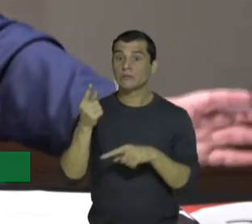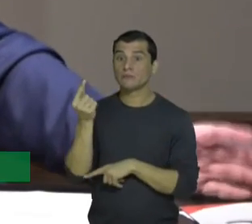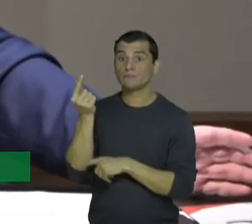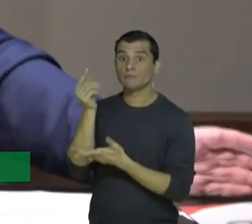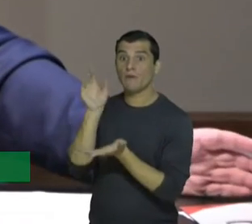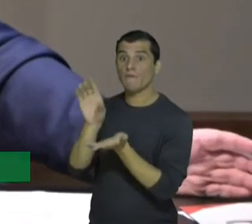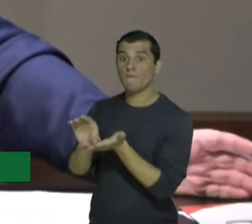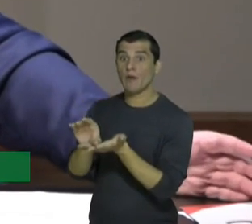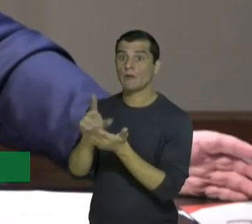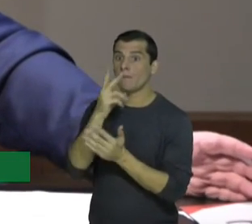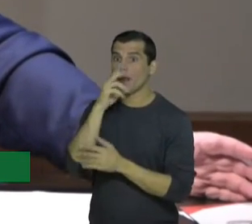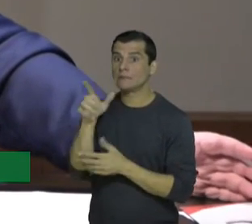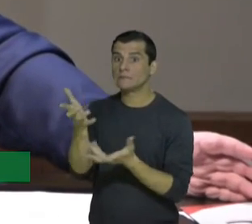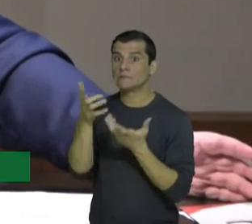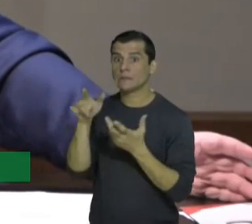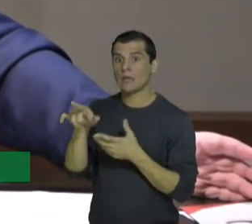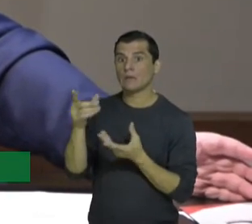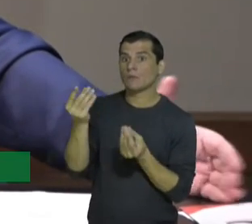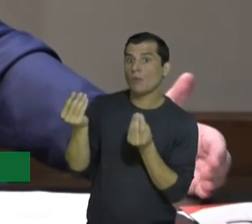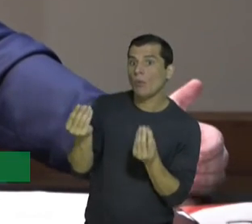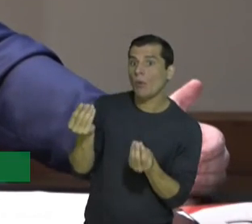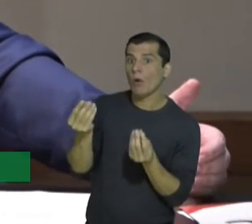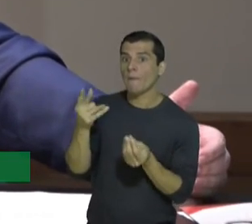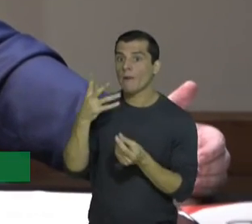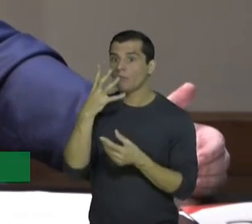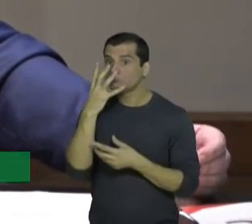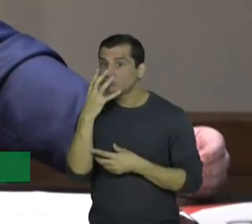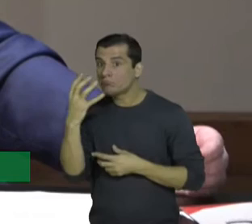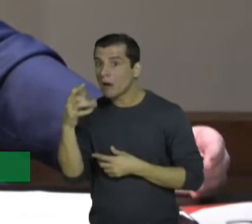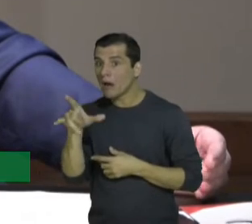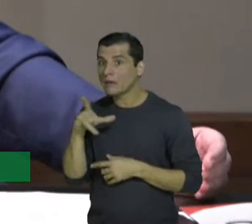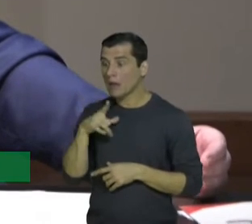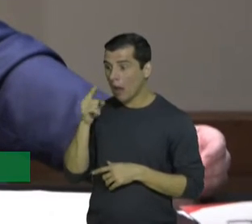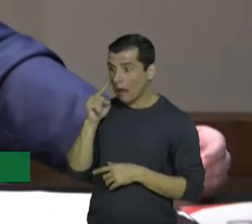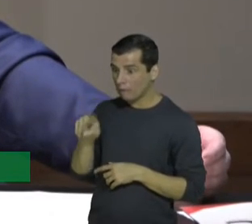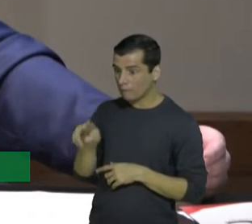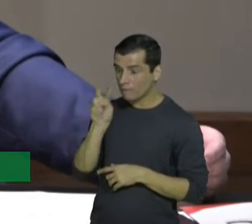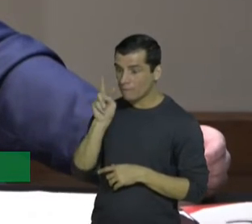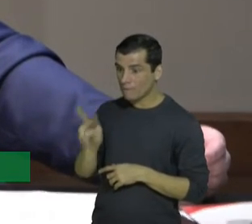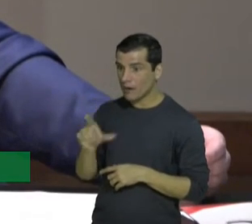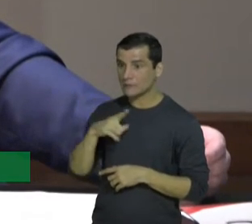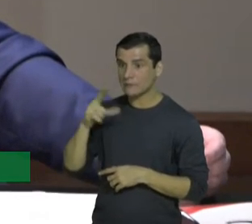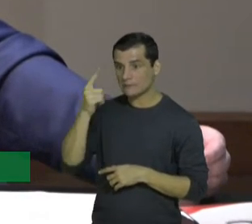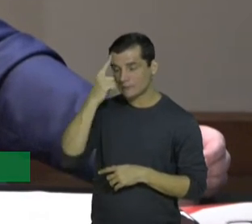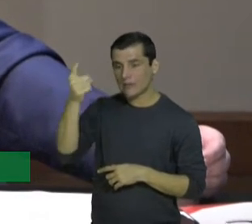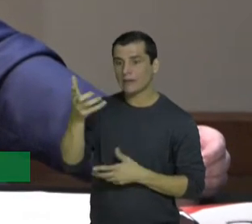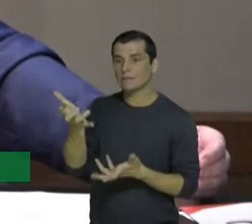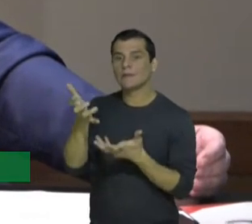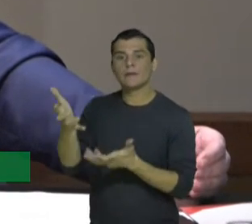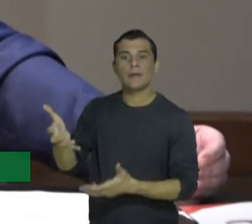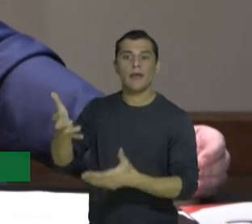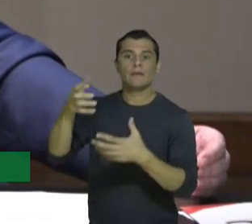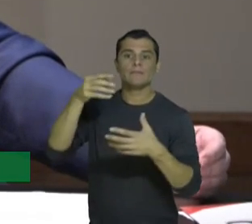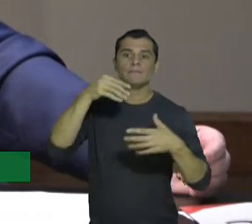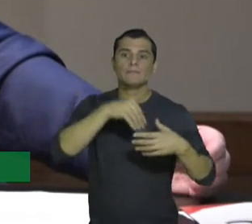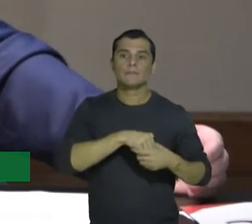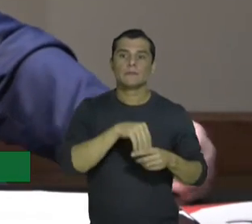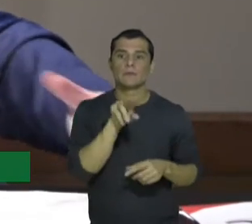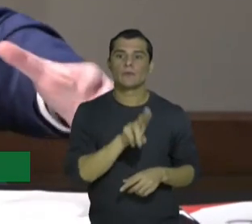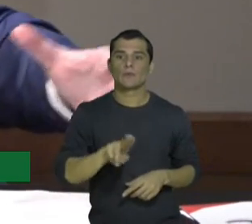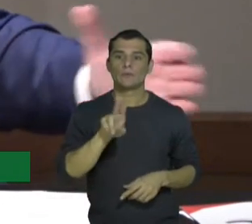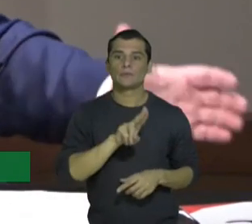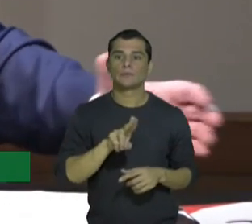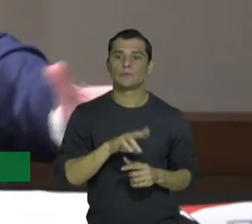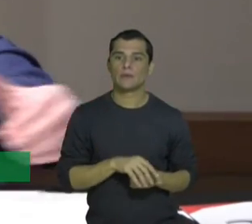as startups né e querendo atrair para si né a a a para os seus mercados né essas esses